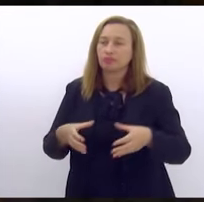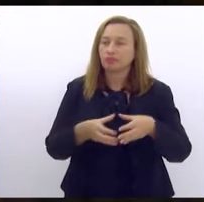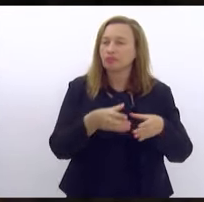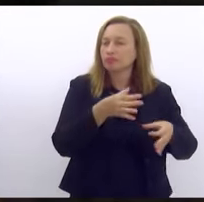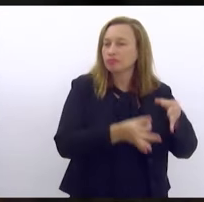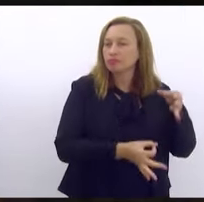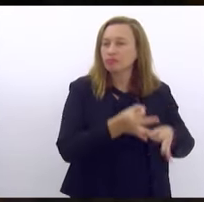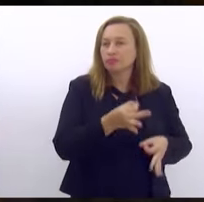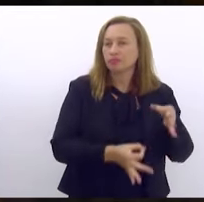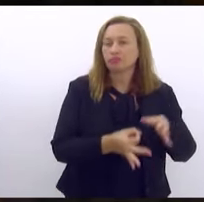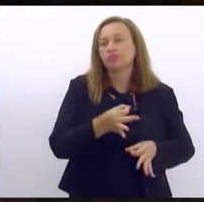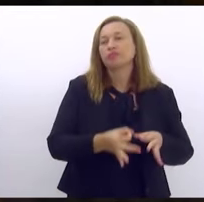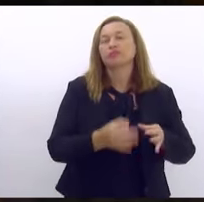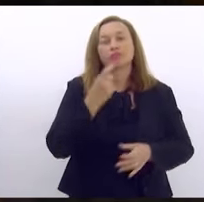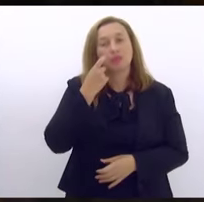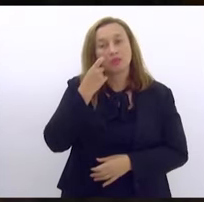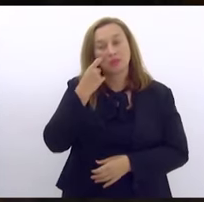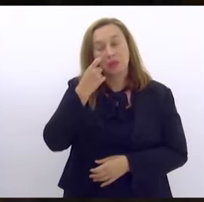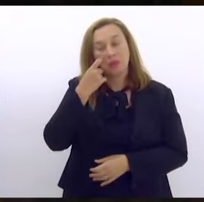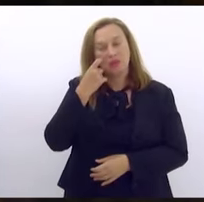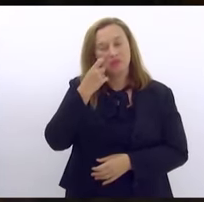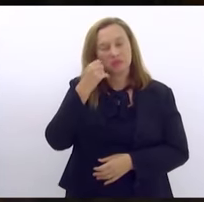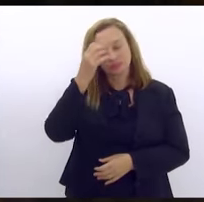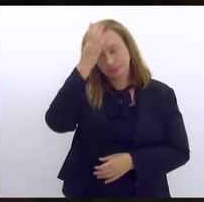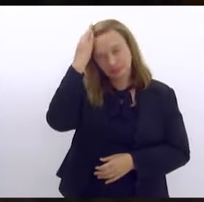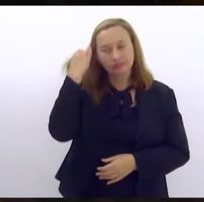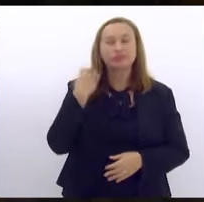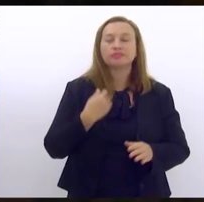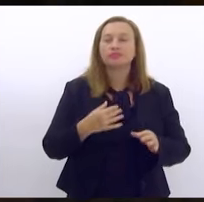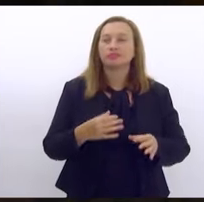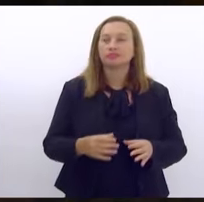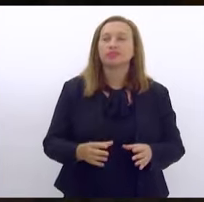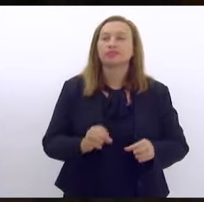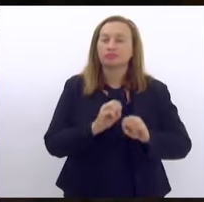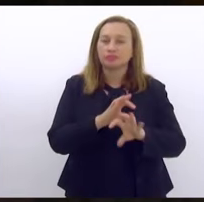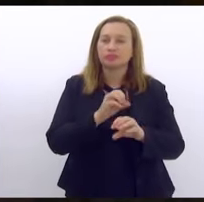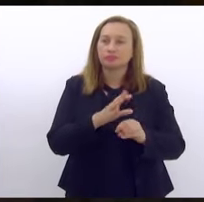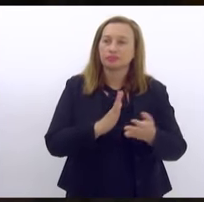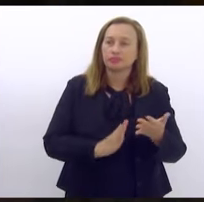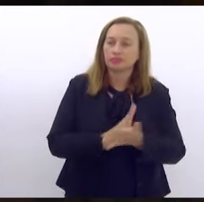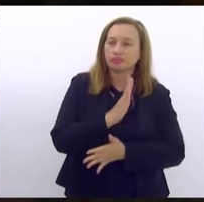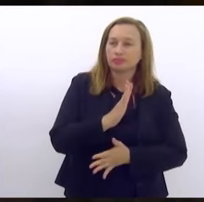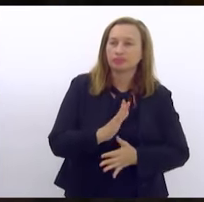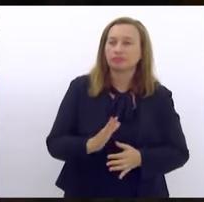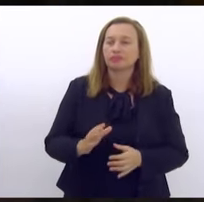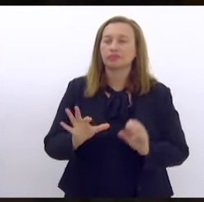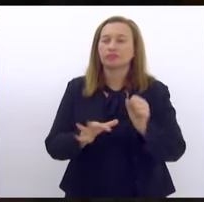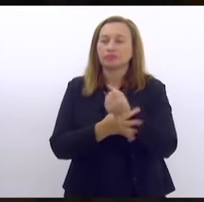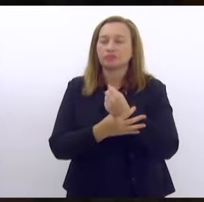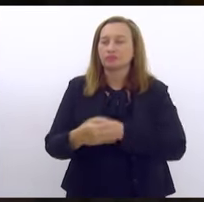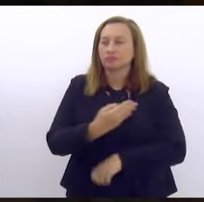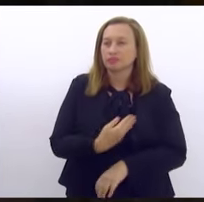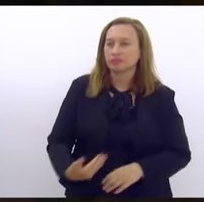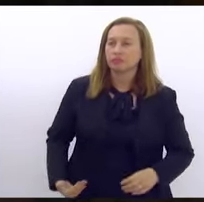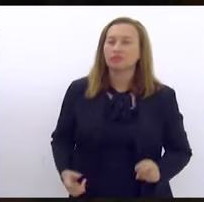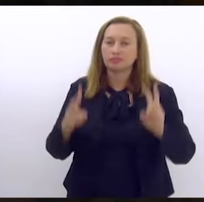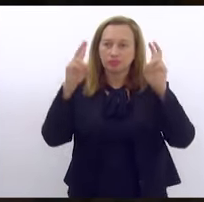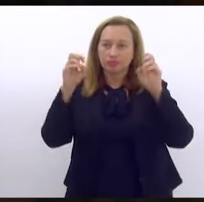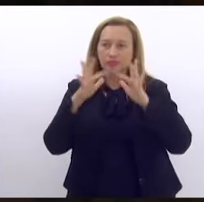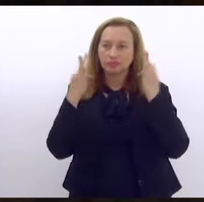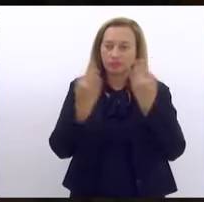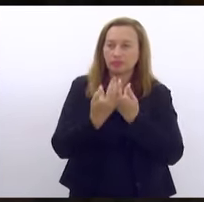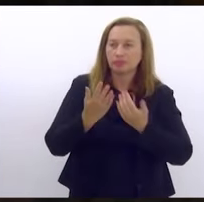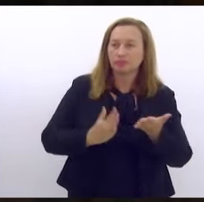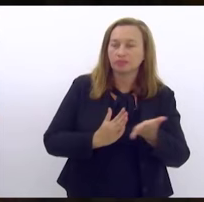Justiça pela Juridicidade e de Educação favorável, de Segurança Pública e Assuntos de Família